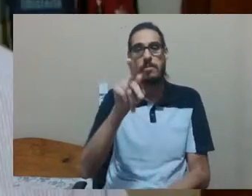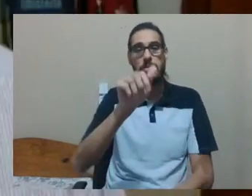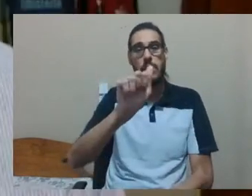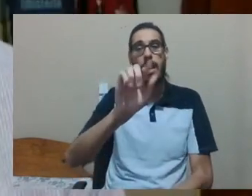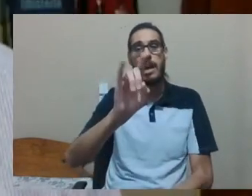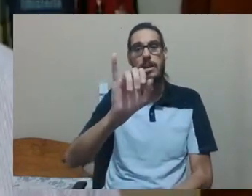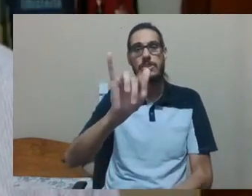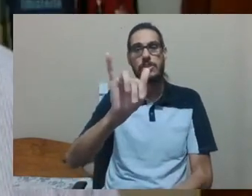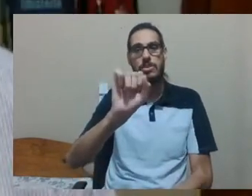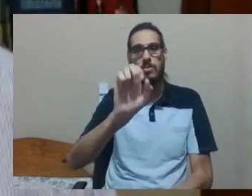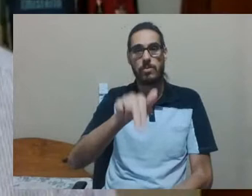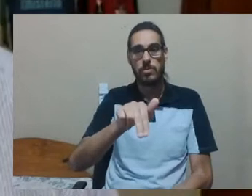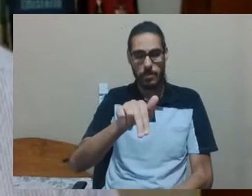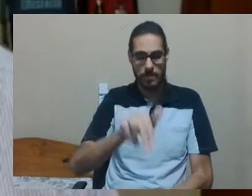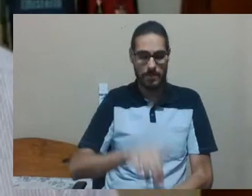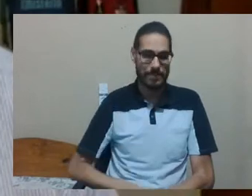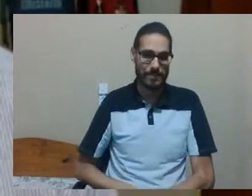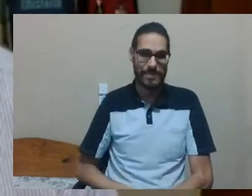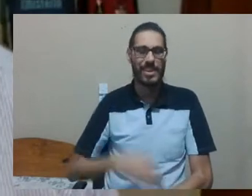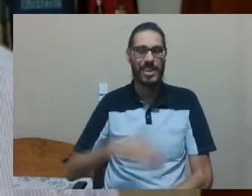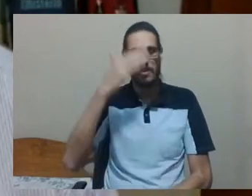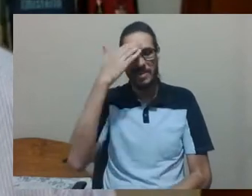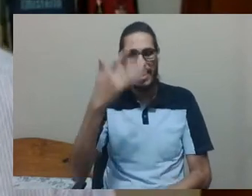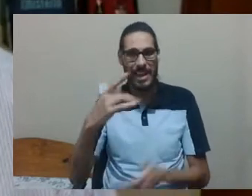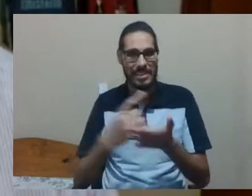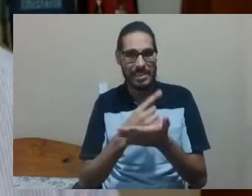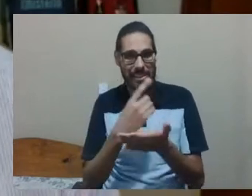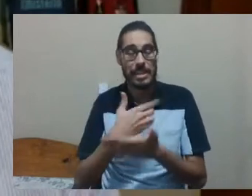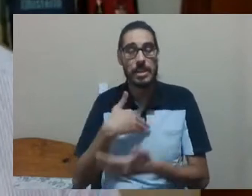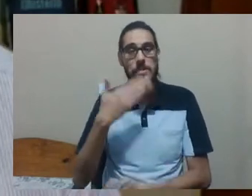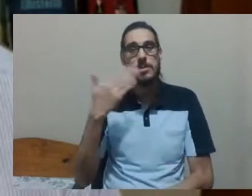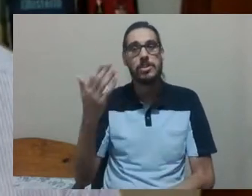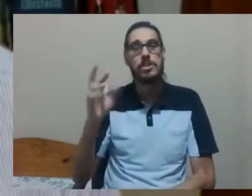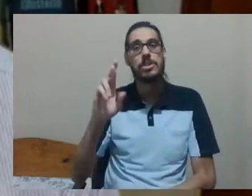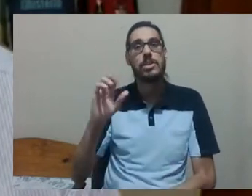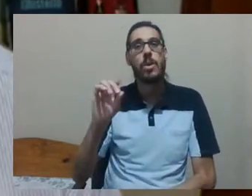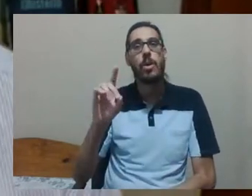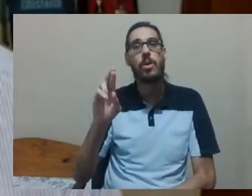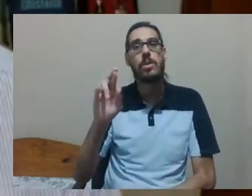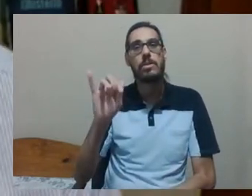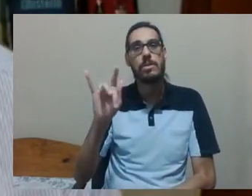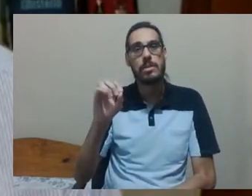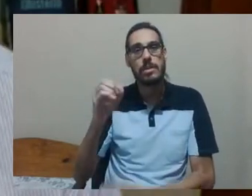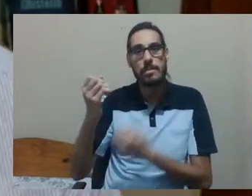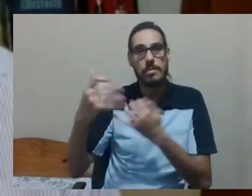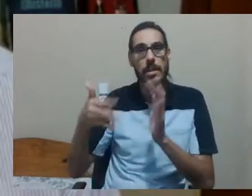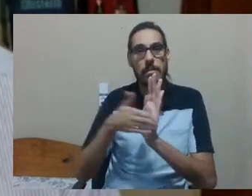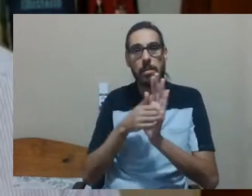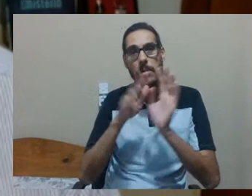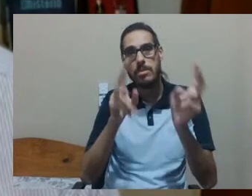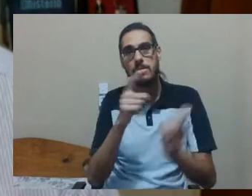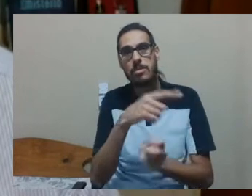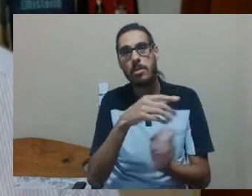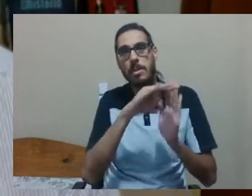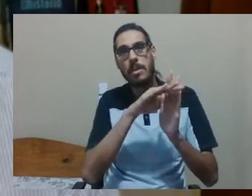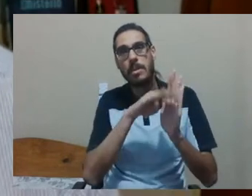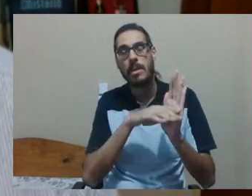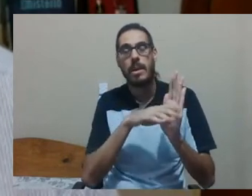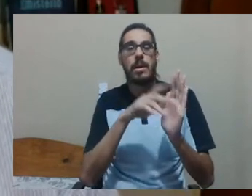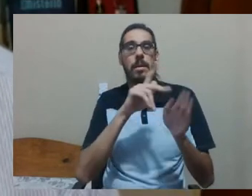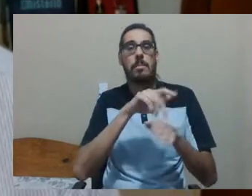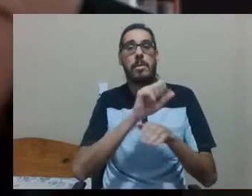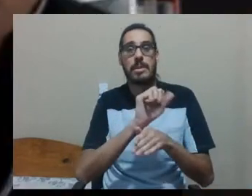Obrigado pela questão. Eu vou pedir para o Rodrigo falar das nossas propostas da pós-graduação.